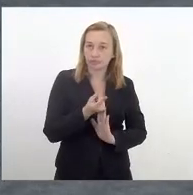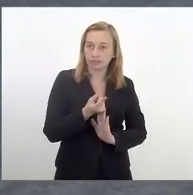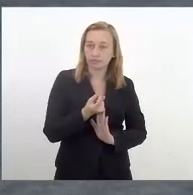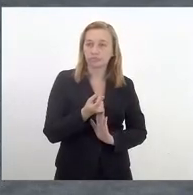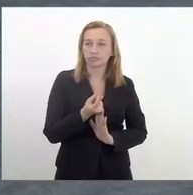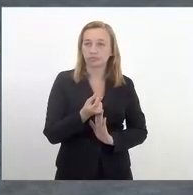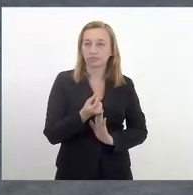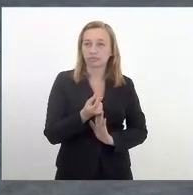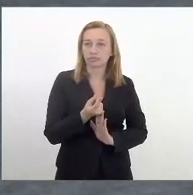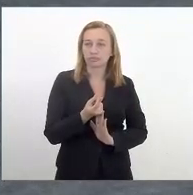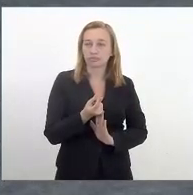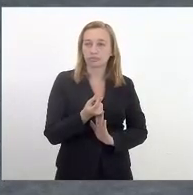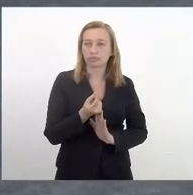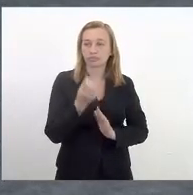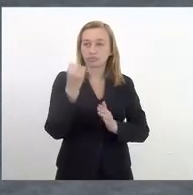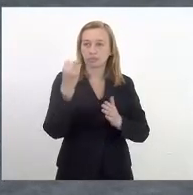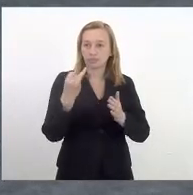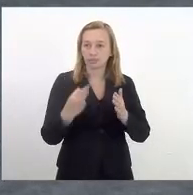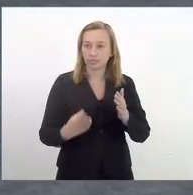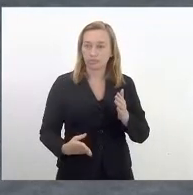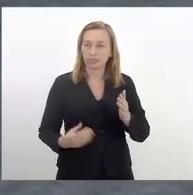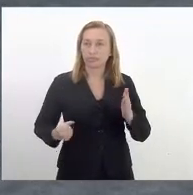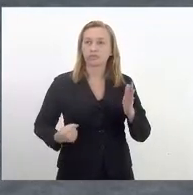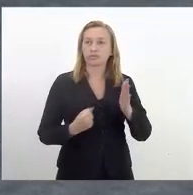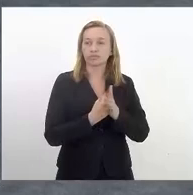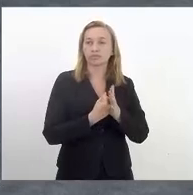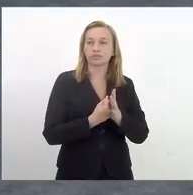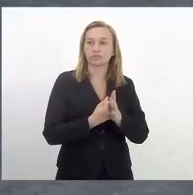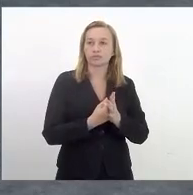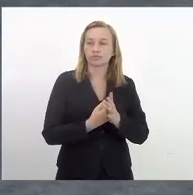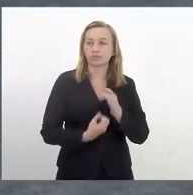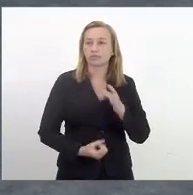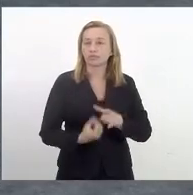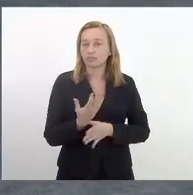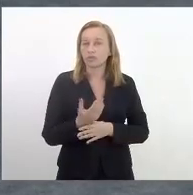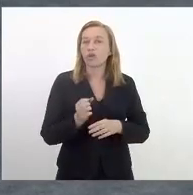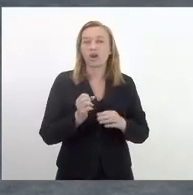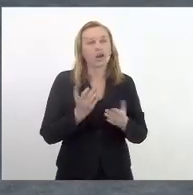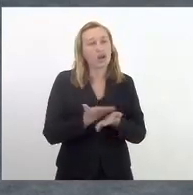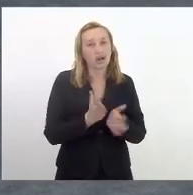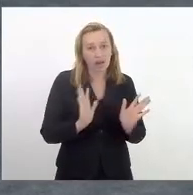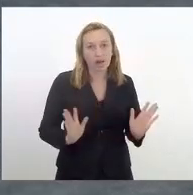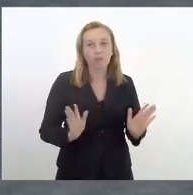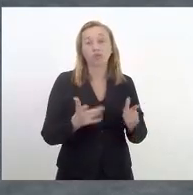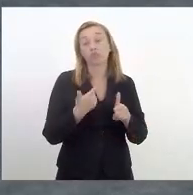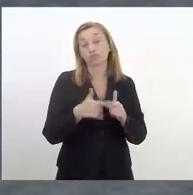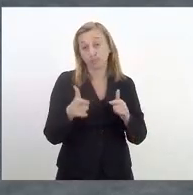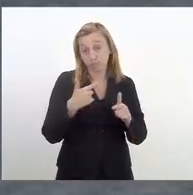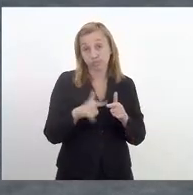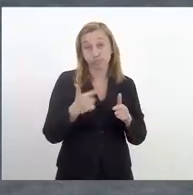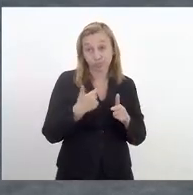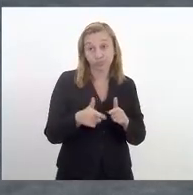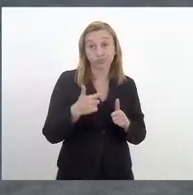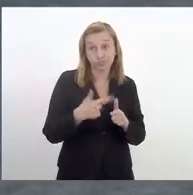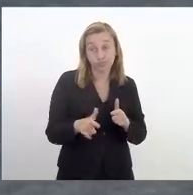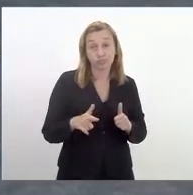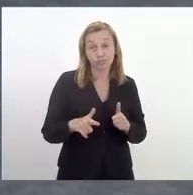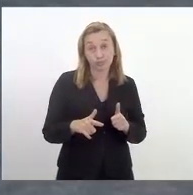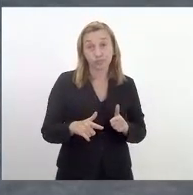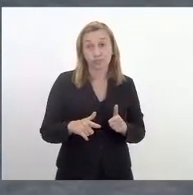com a respectiva estimativa quantitativa do impacto a ser produzido a gente acaba com esse problema que vem nós vemos